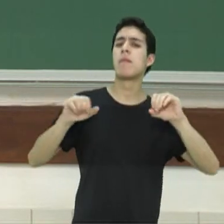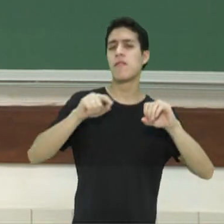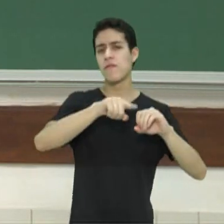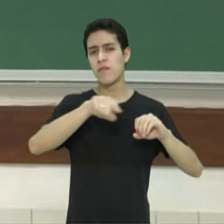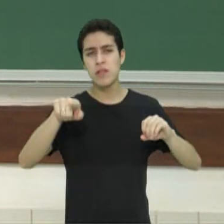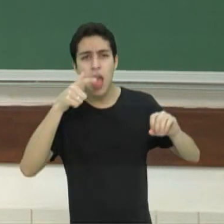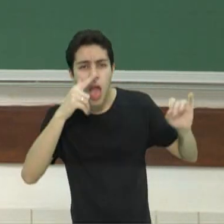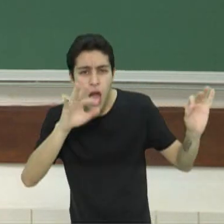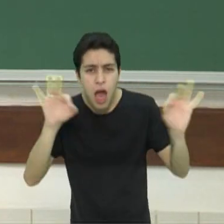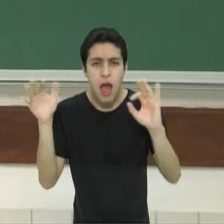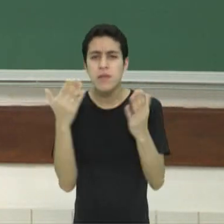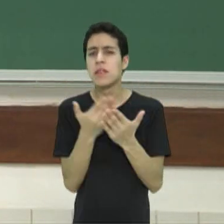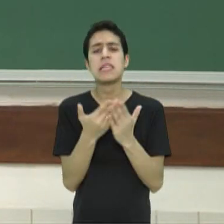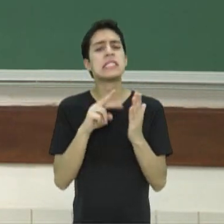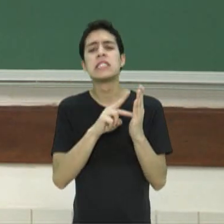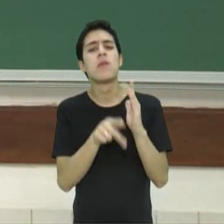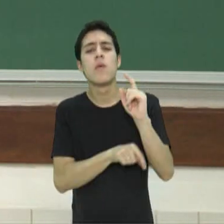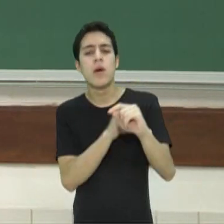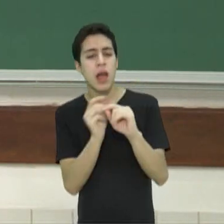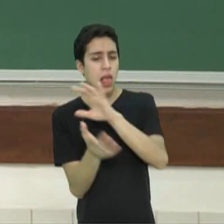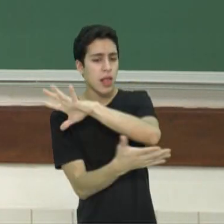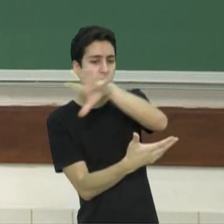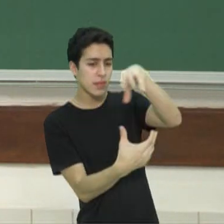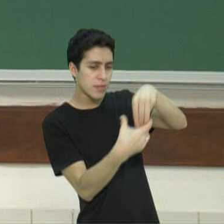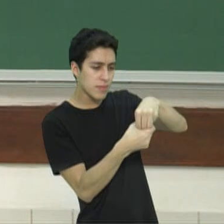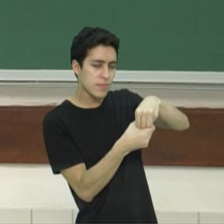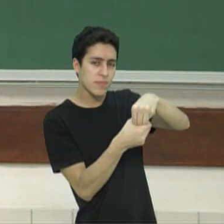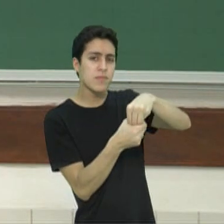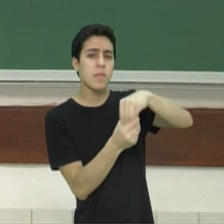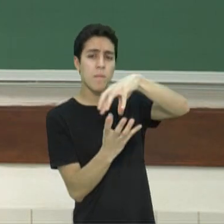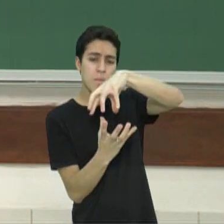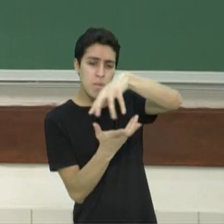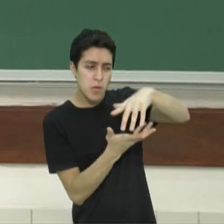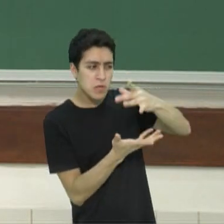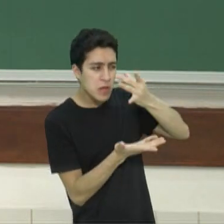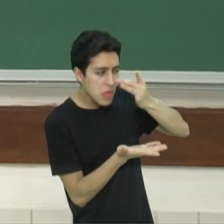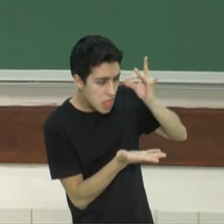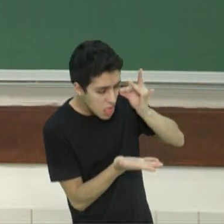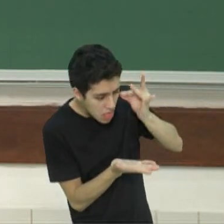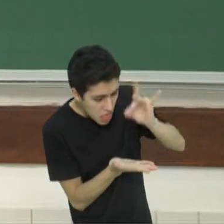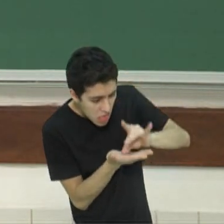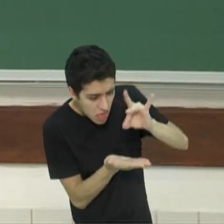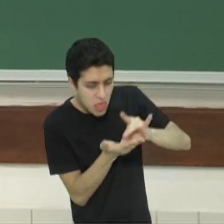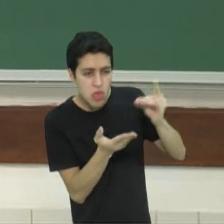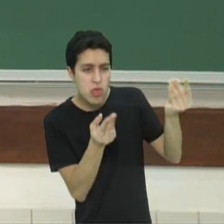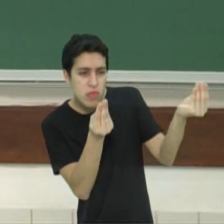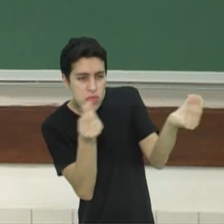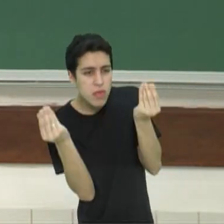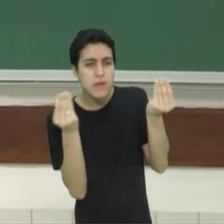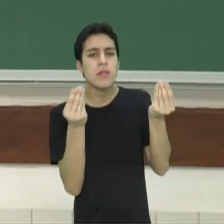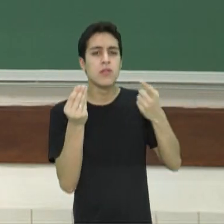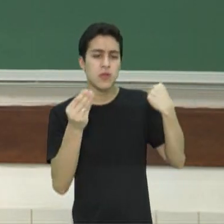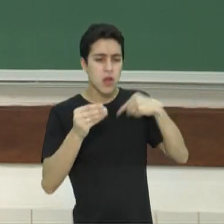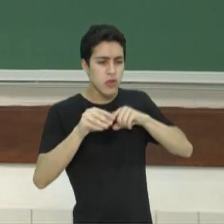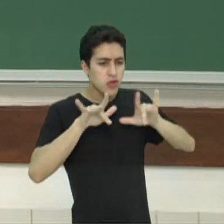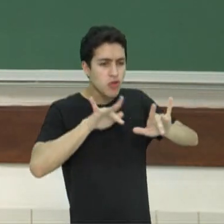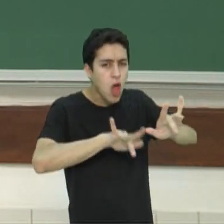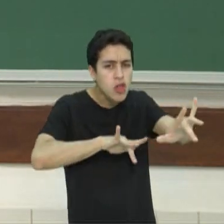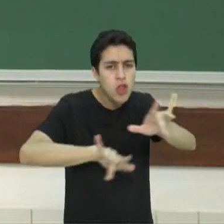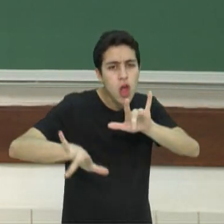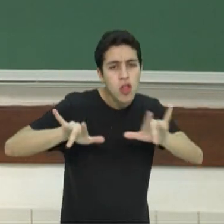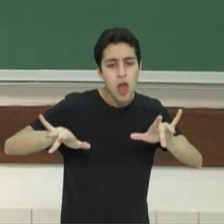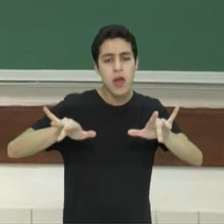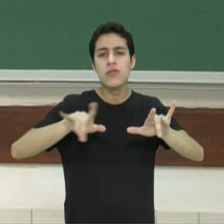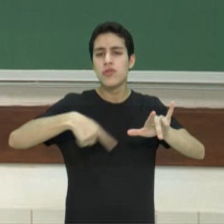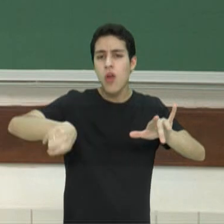vocês assistindo uma aula, tudo isso daí faz parte do quê? Do mundo sensível, o mundo que nós interagimos, que nós tocamos, que nós